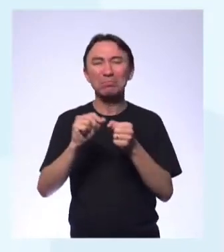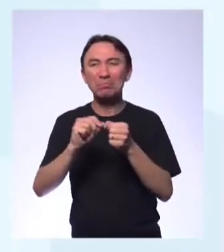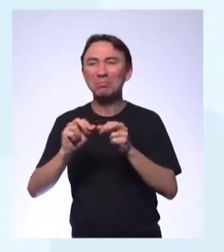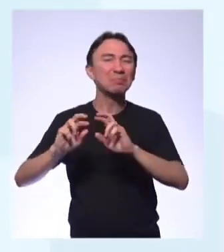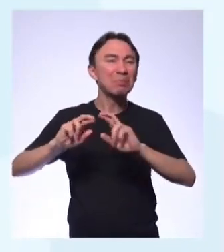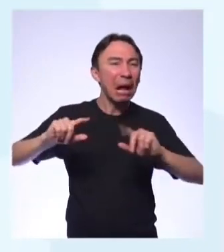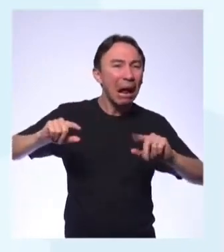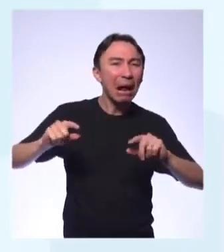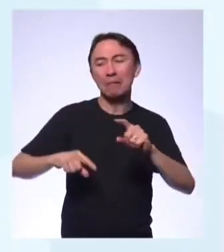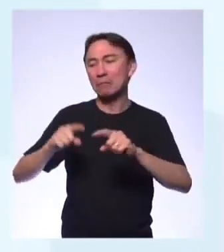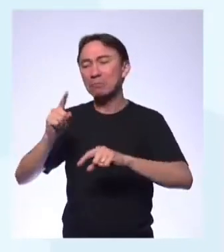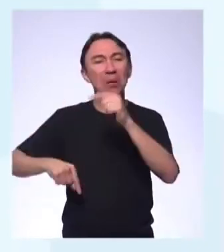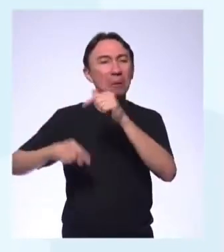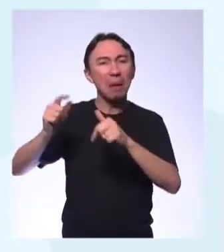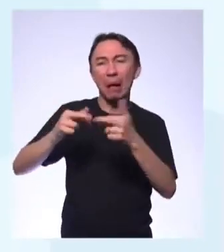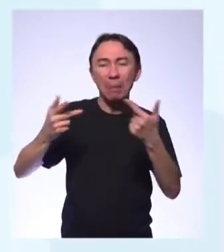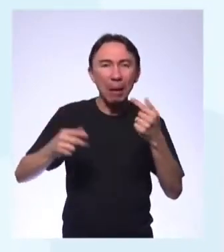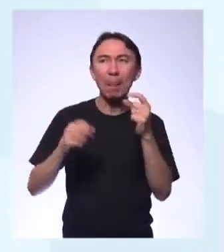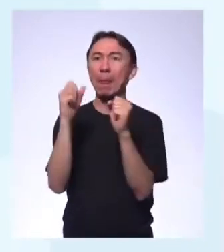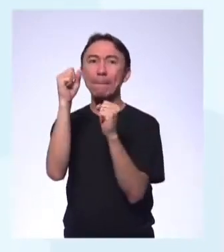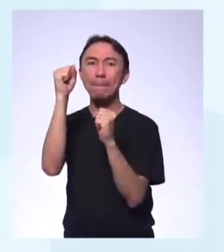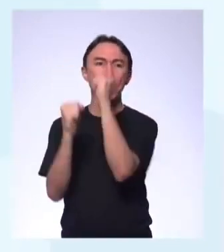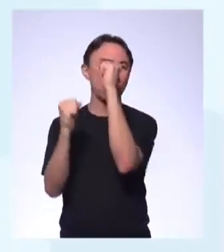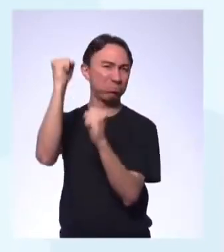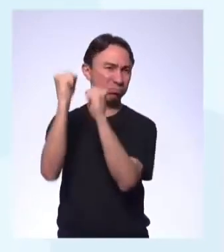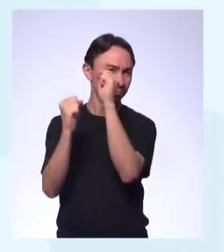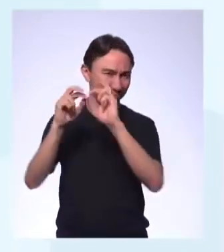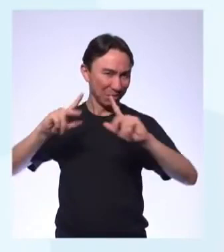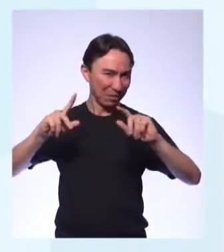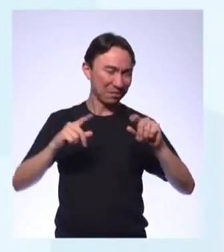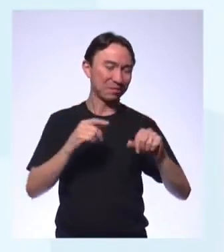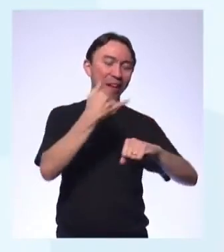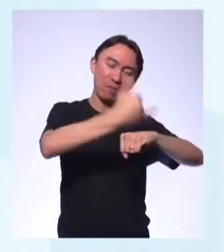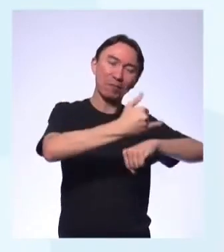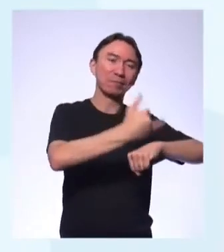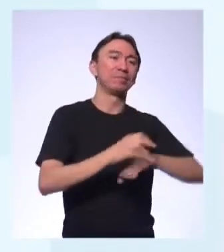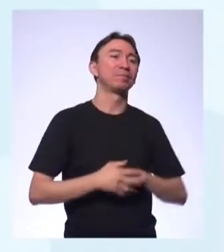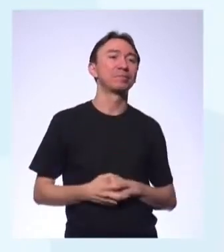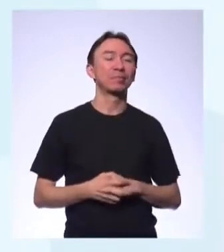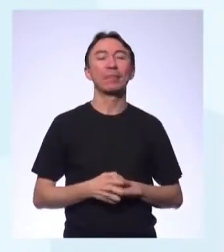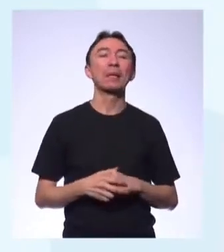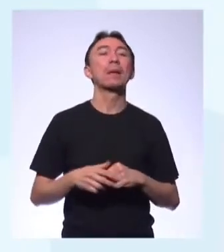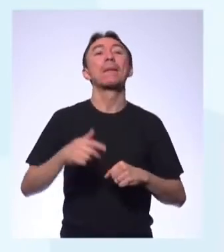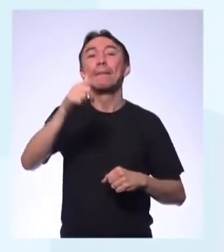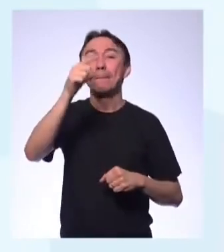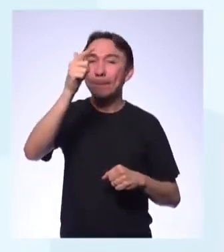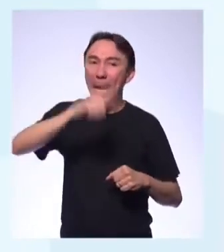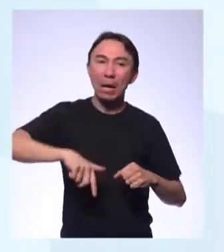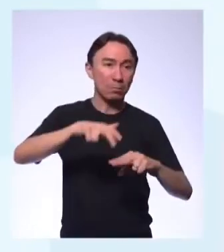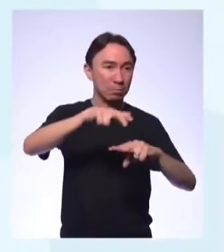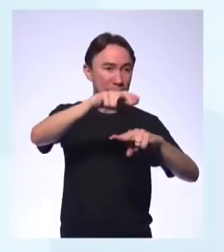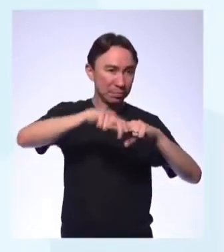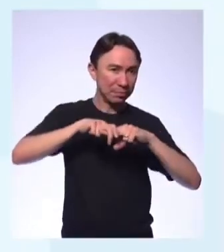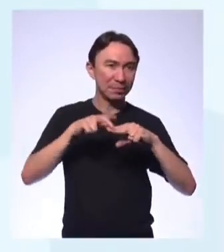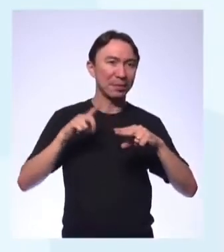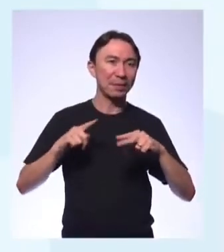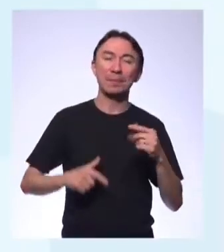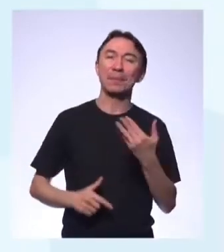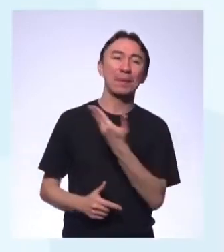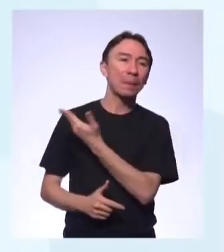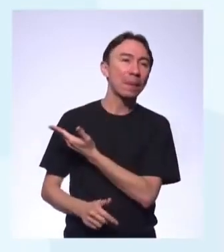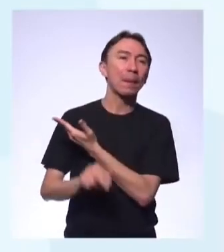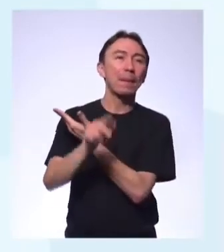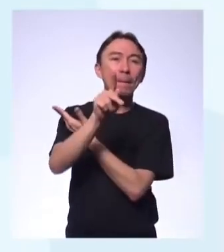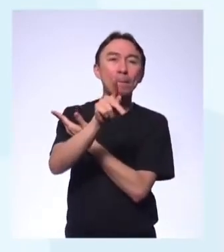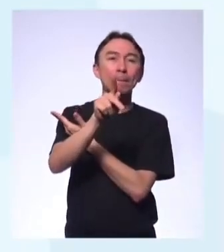próprias máquinas, né? Depois nós temos o puritanismo. A gente viu também naquela aula sobre a Revolução